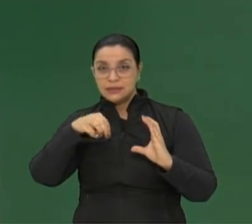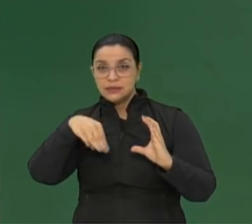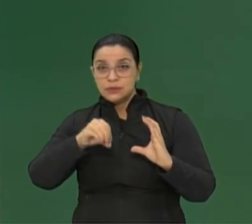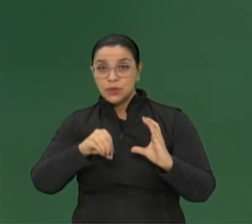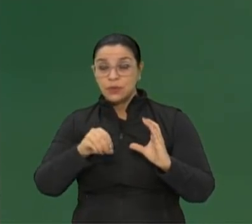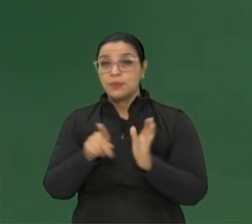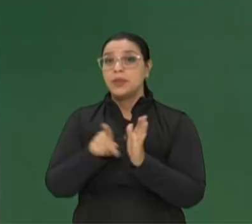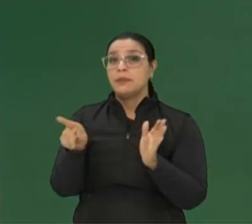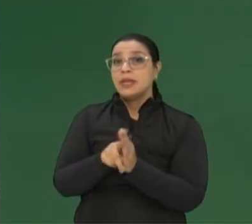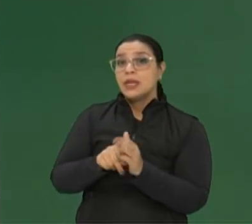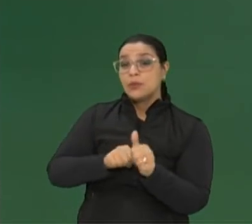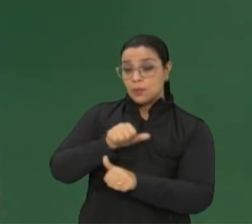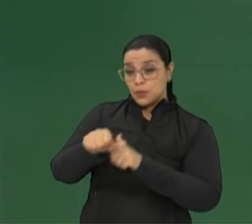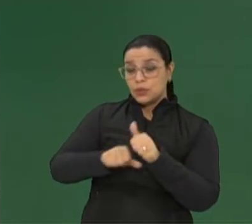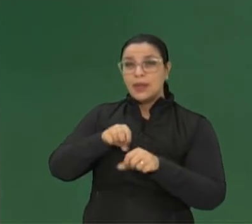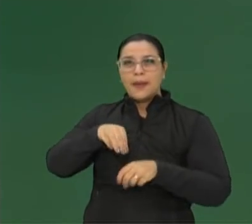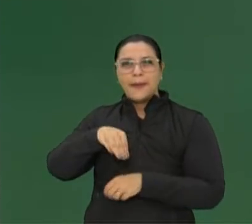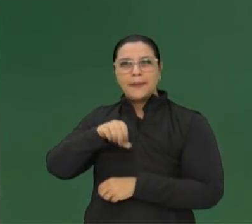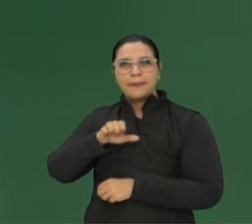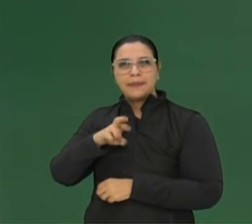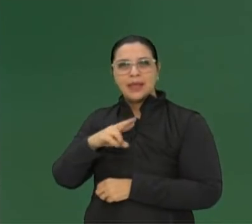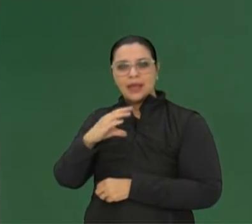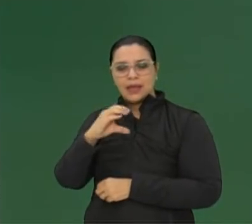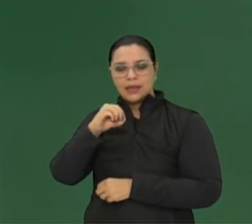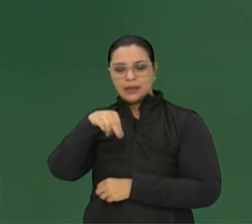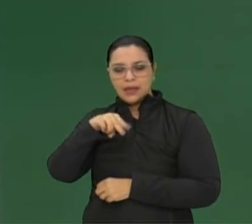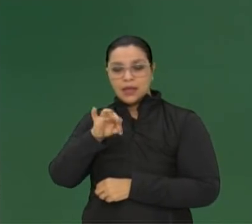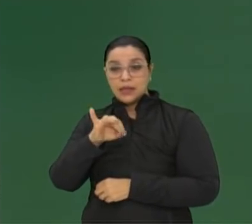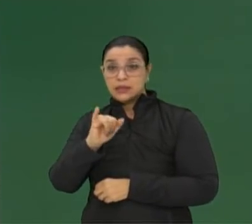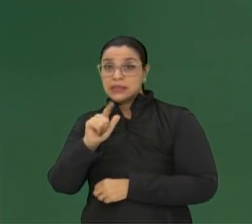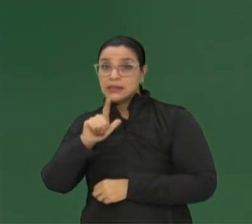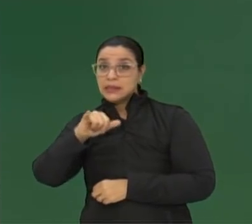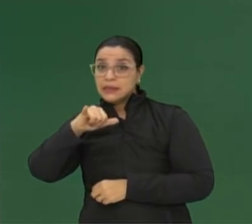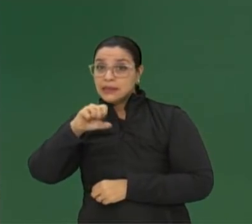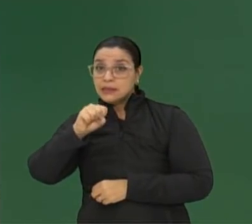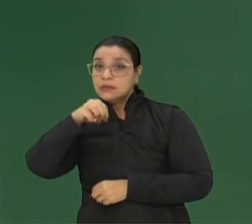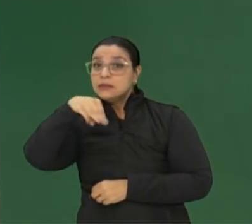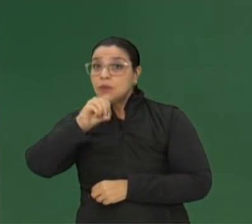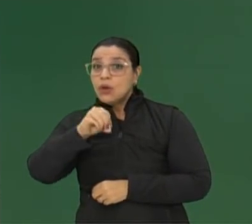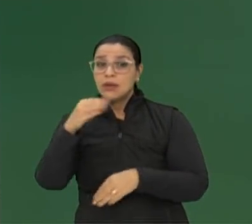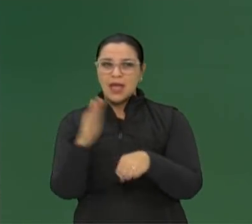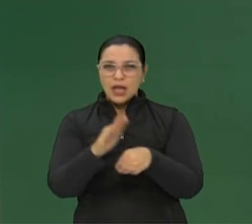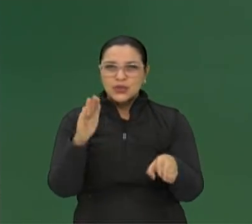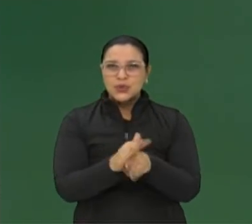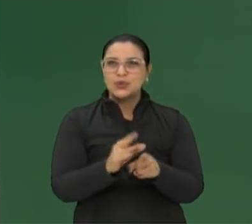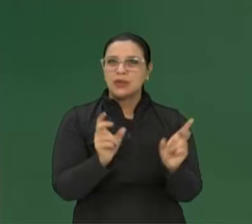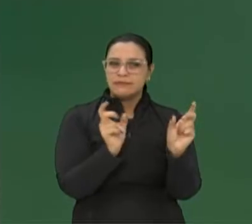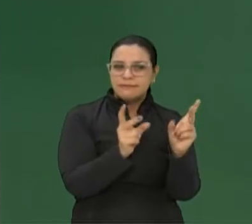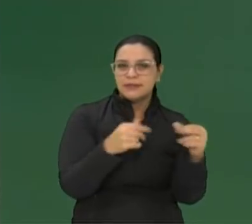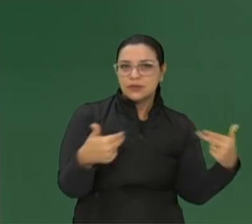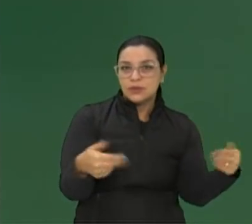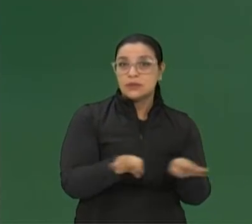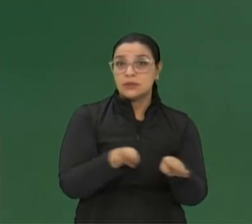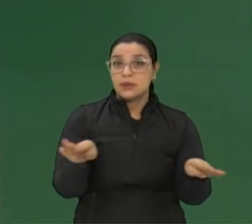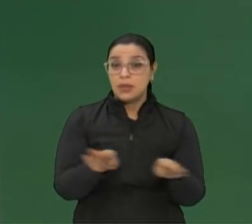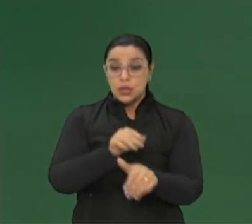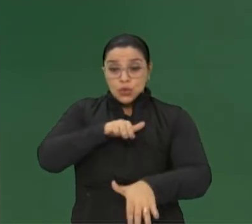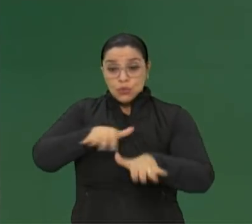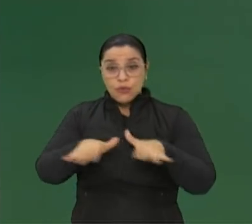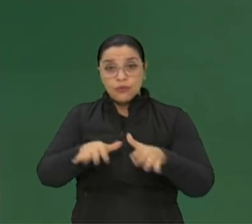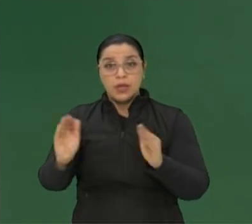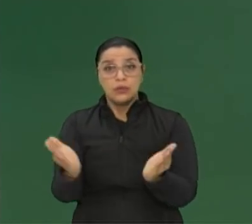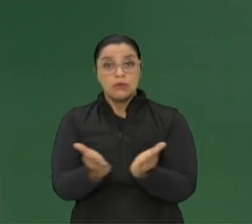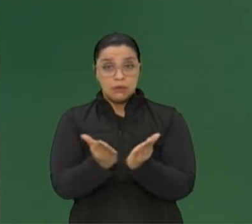o mercantilismo, né, a valorização do comércio e tudo mais, que o movimento protestante também vai ajudar, né, nesse quesito, para lá